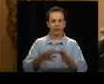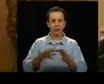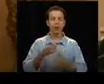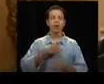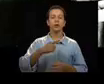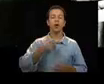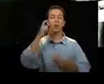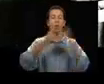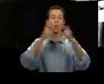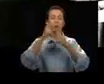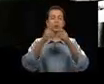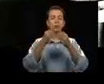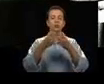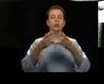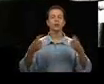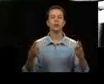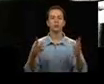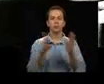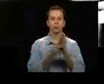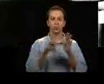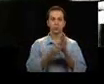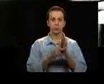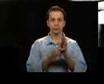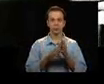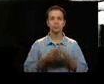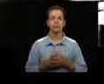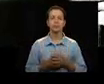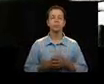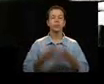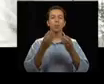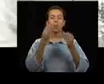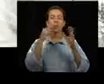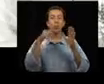popular e democrática. Eu acho que houve uma preocupação, né,